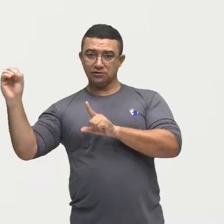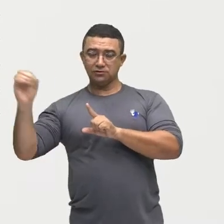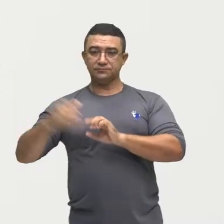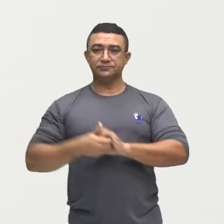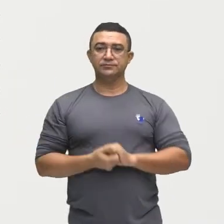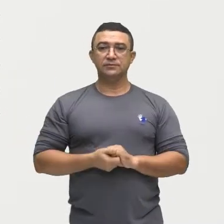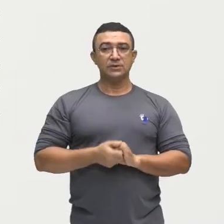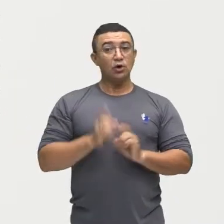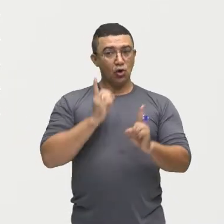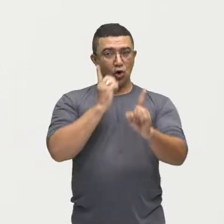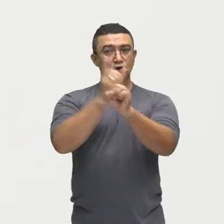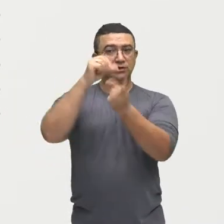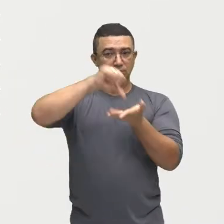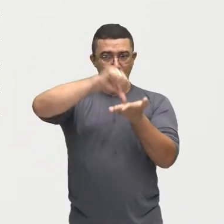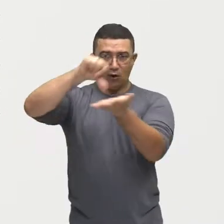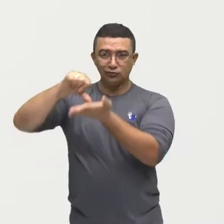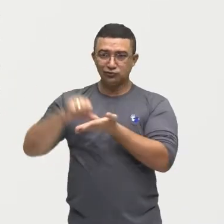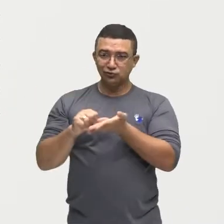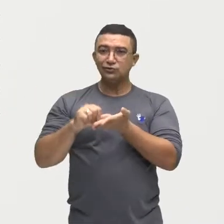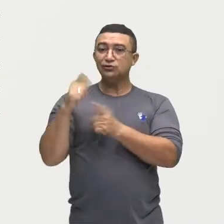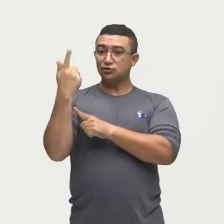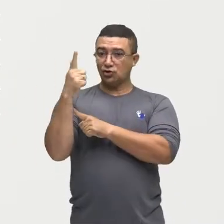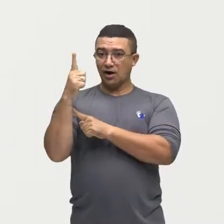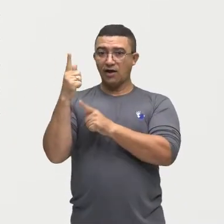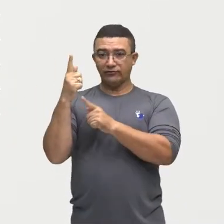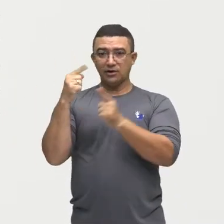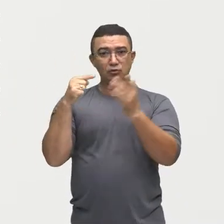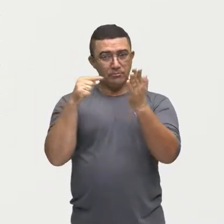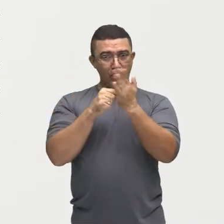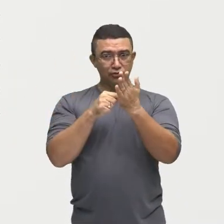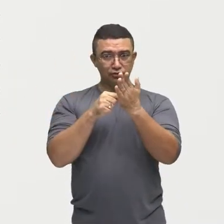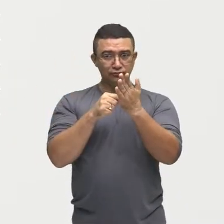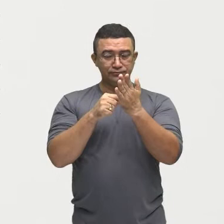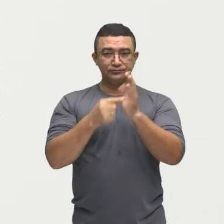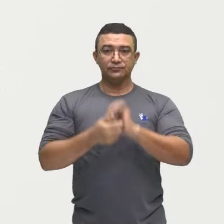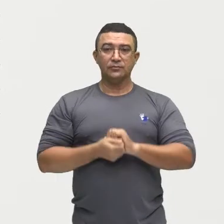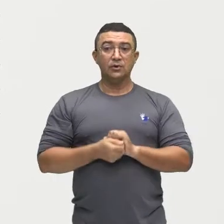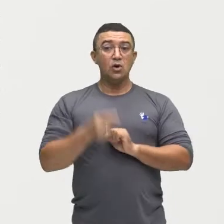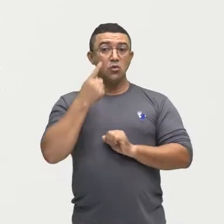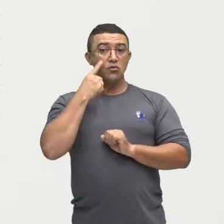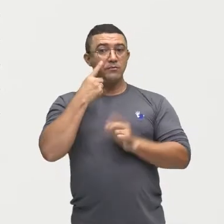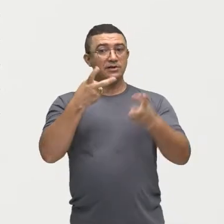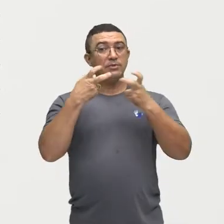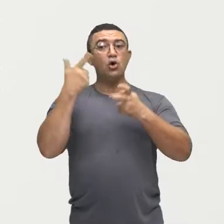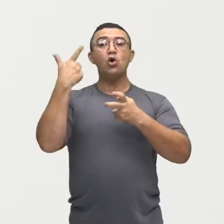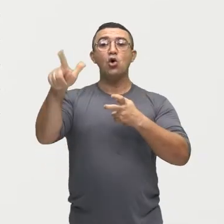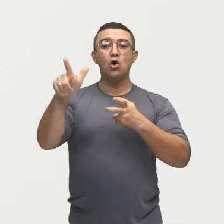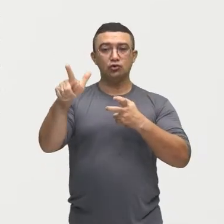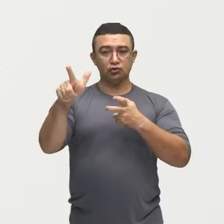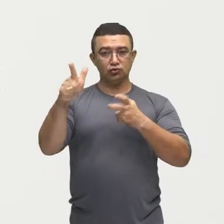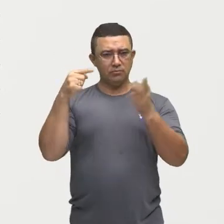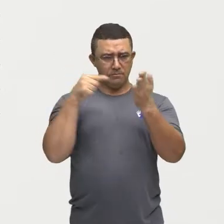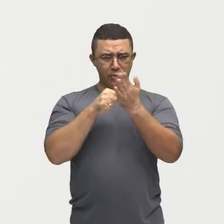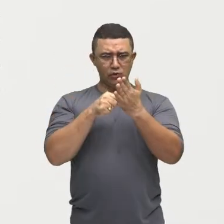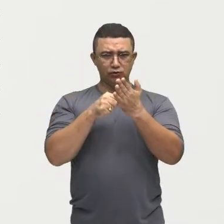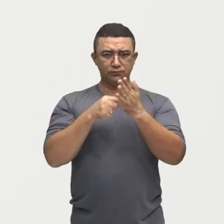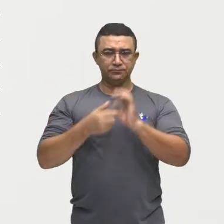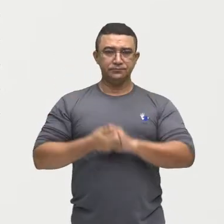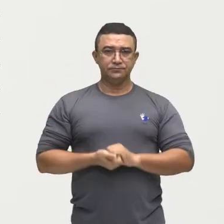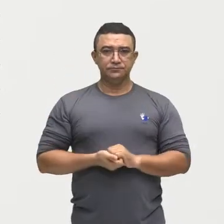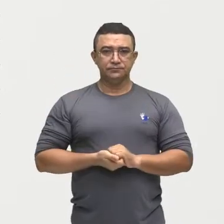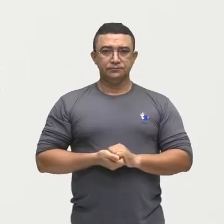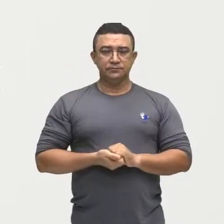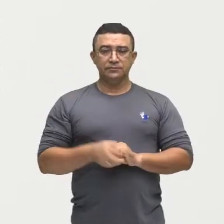a coordenada geográfica desse ponto. Vamos observar aí um outro ponto. Aqui a gente tem